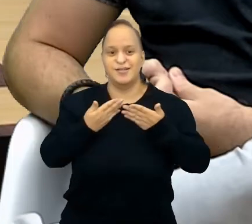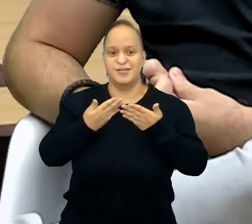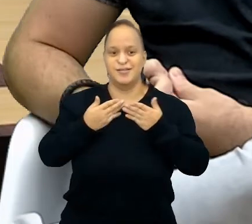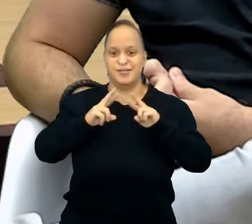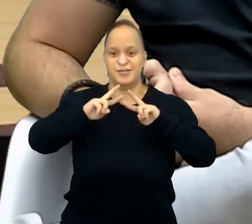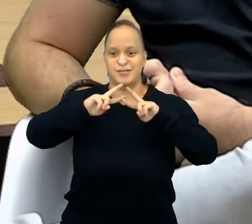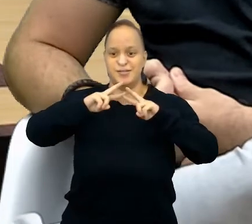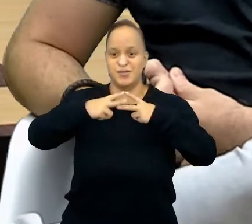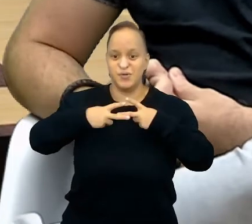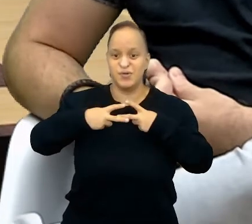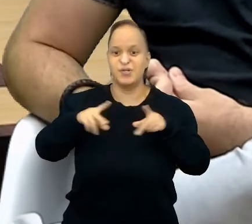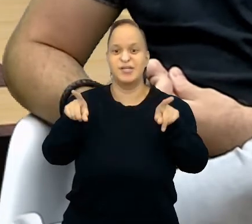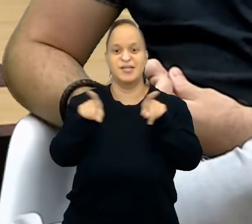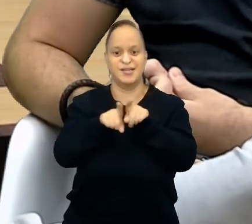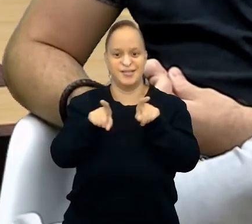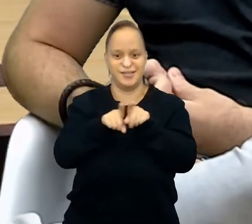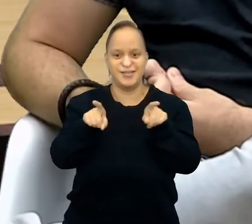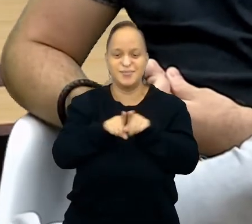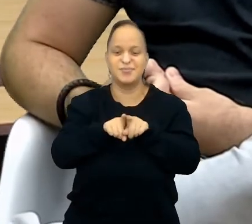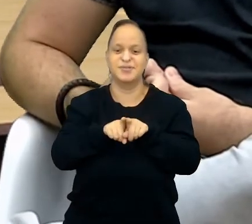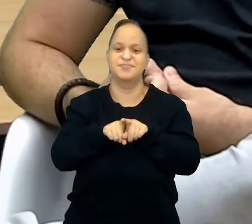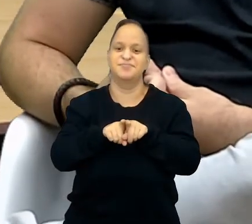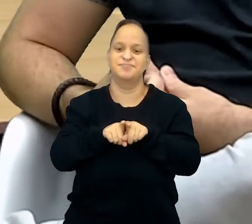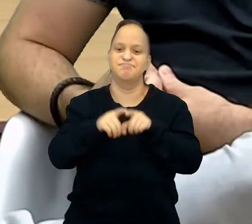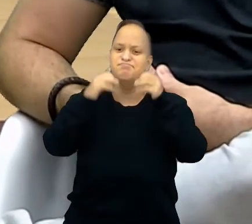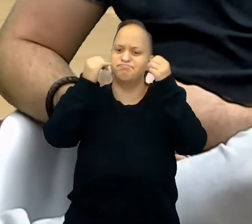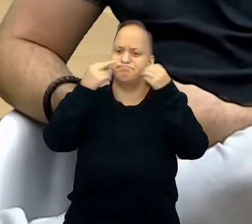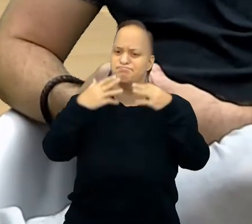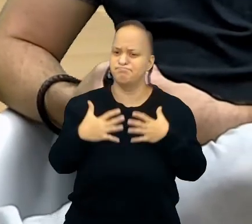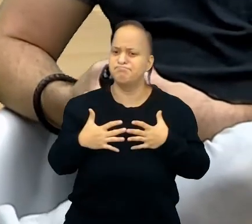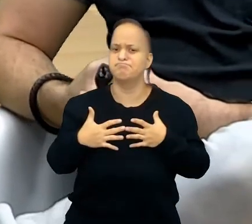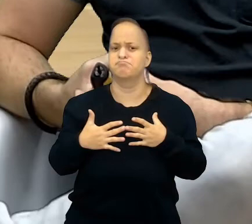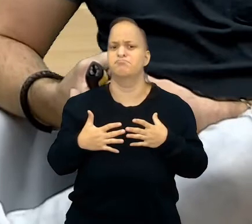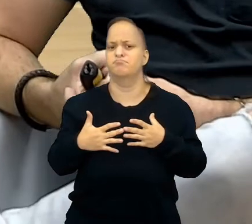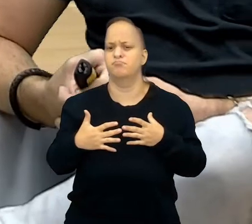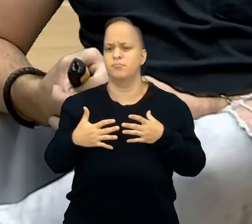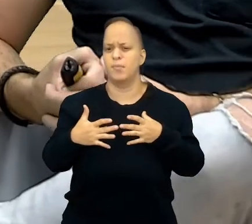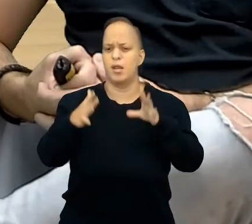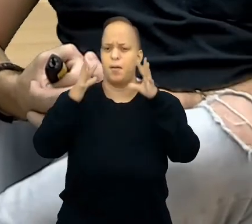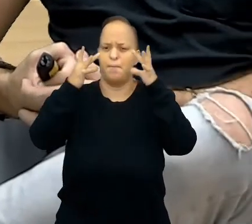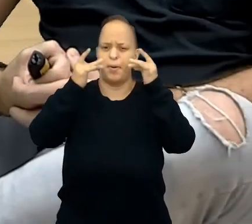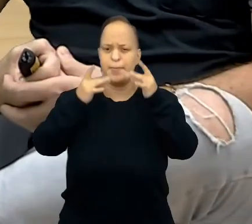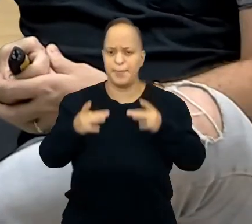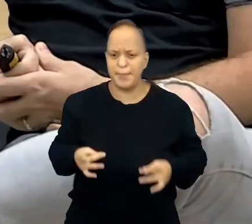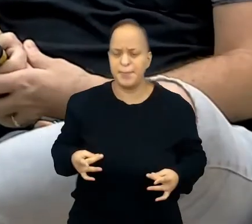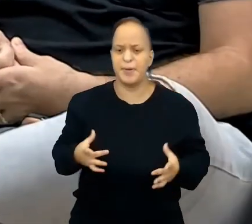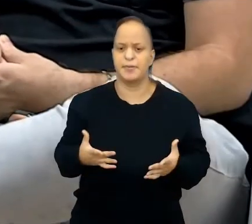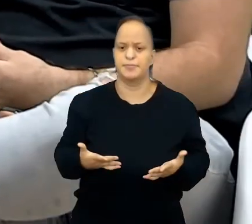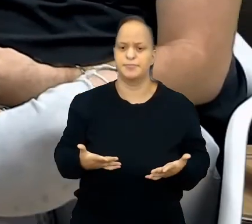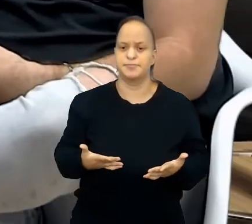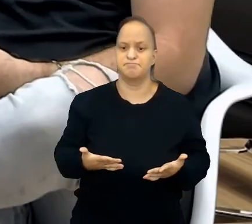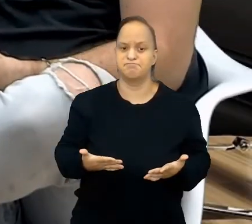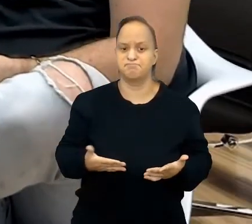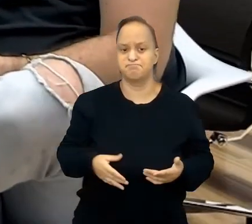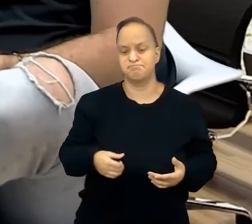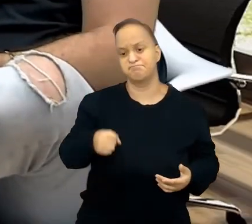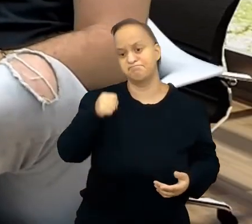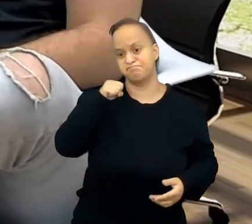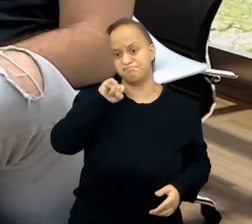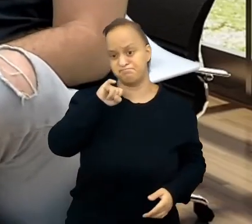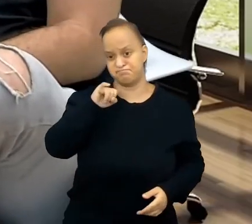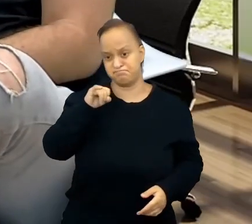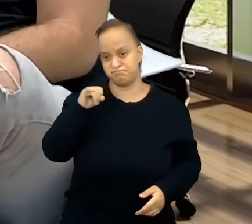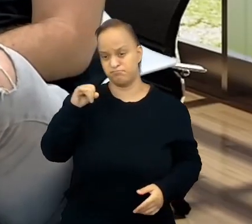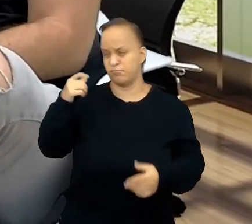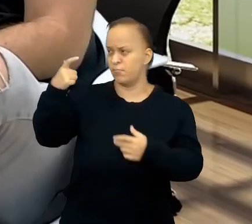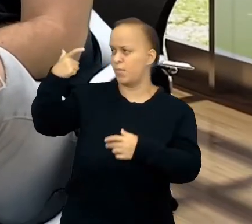né, embaixo, o mais recomendado. E tudo mais assim. E sempre, se fosse minha, ia ser